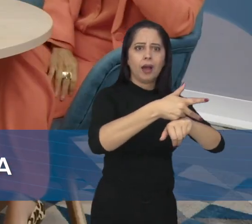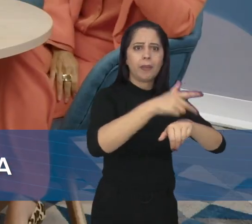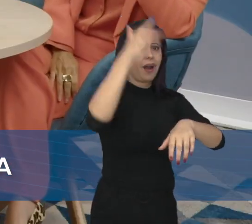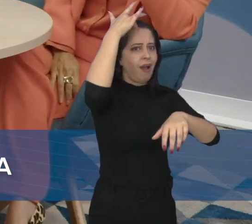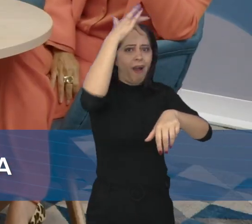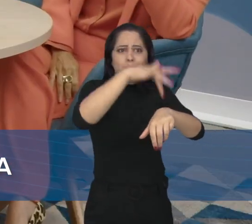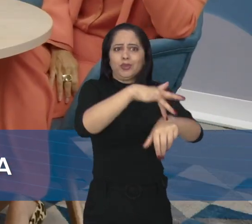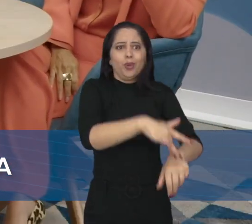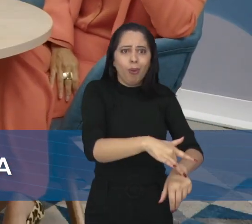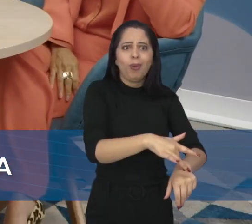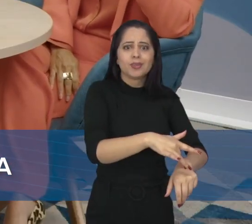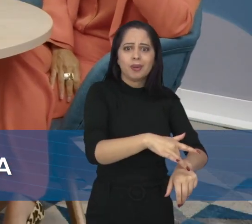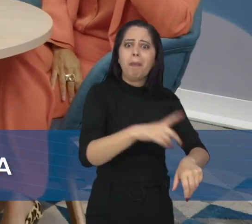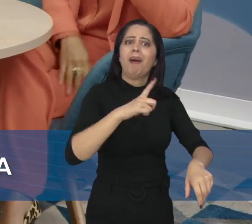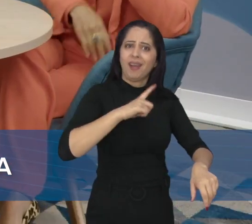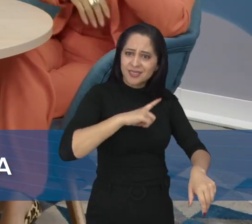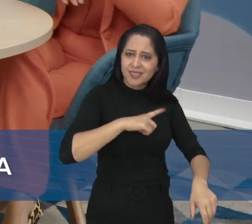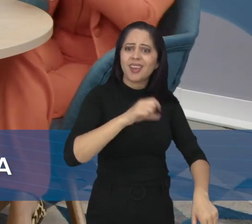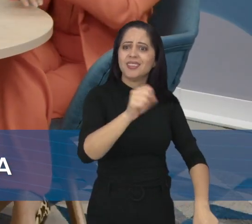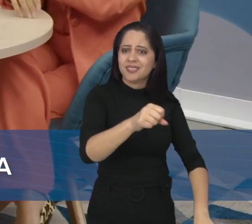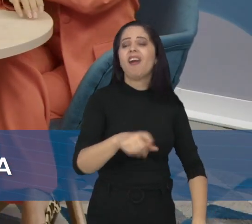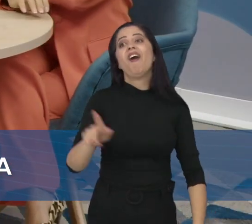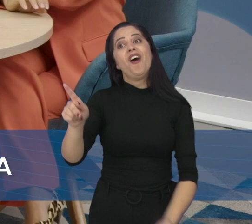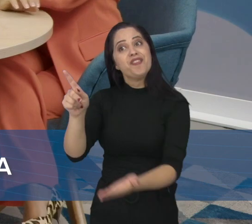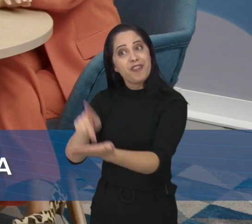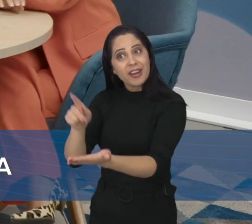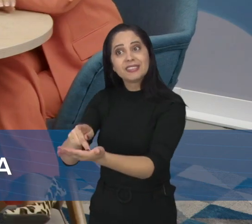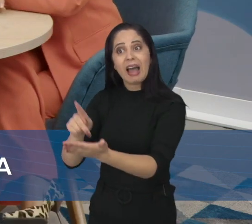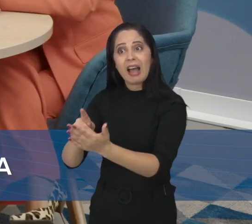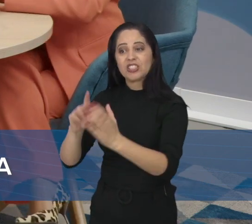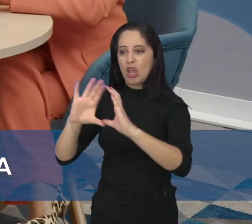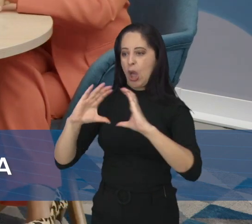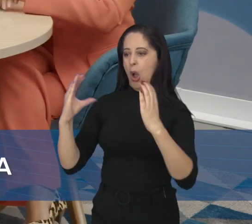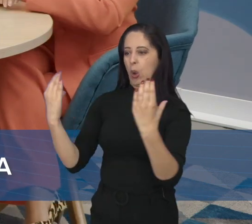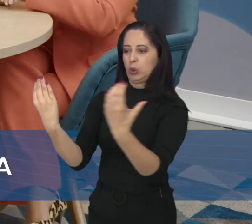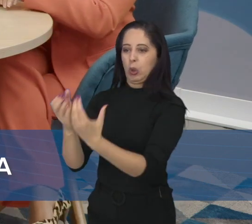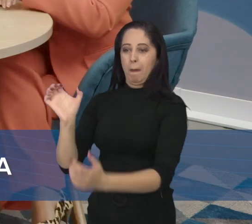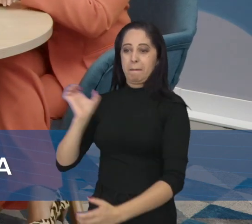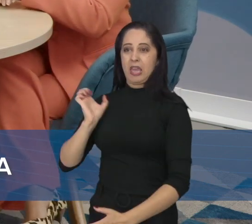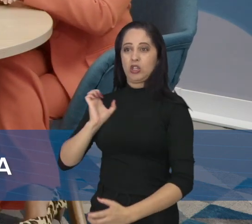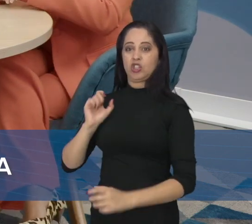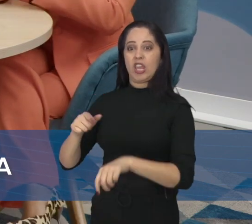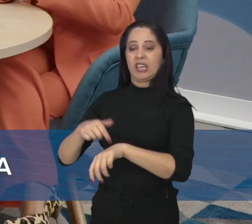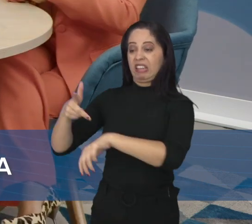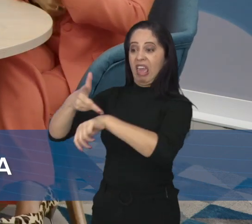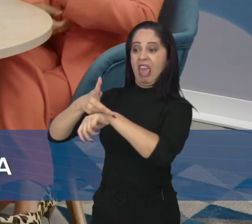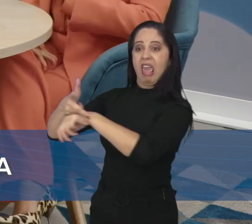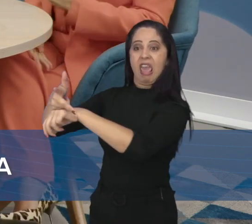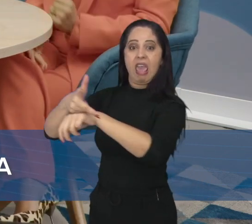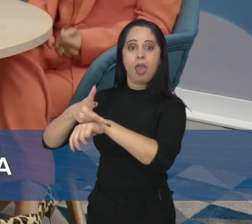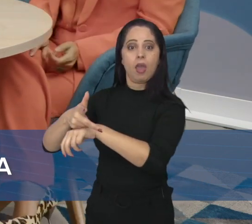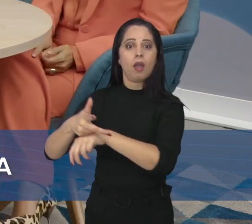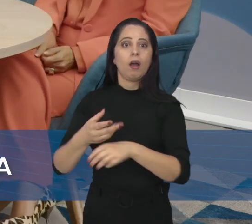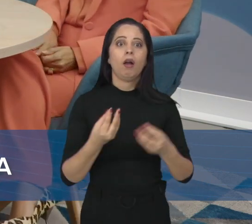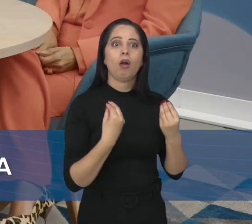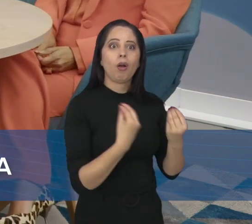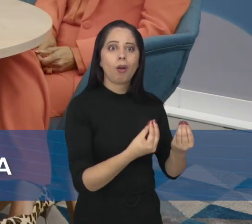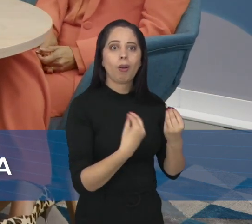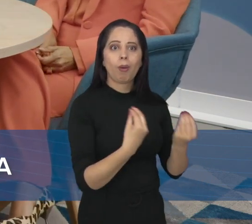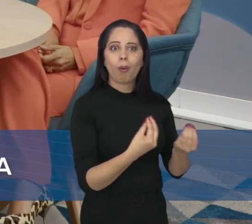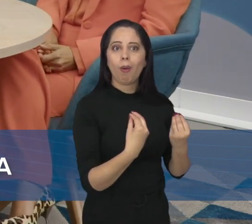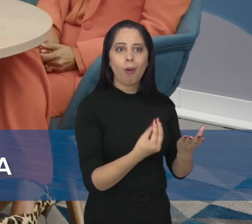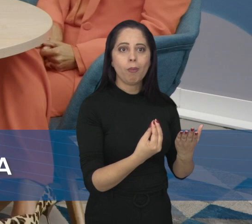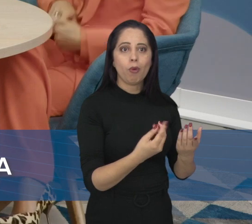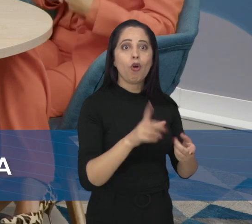têm. Tem. Eu tendo medo de mim mesmo. Eu entro na casa dos meus amigos, eu me sinto no Big